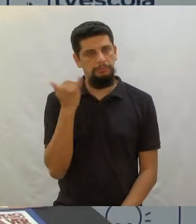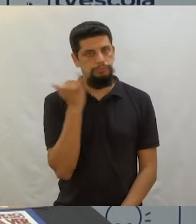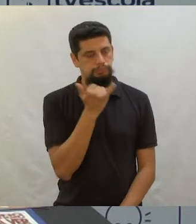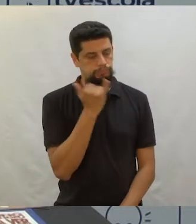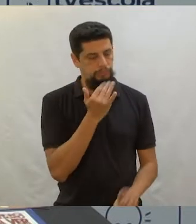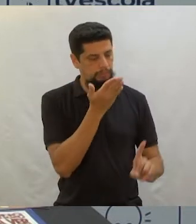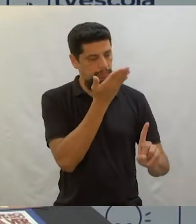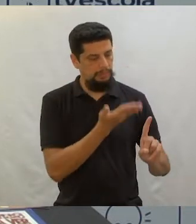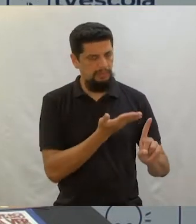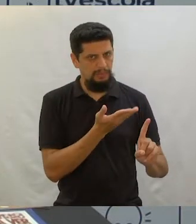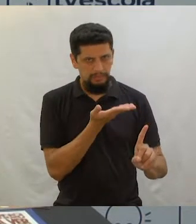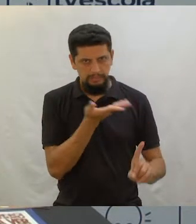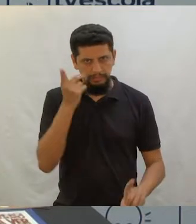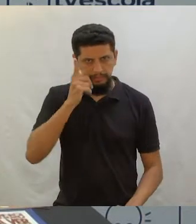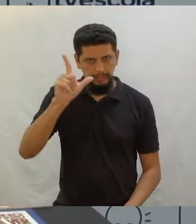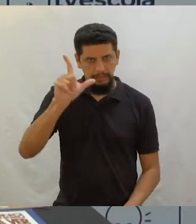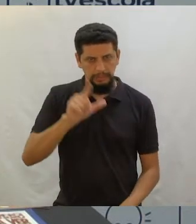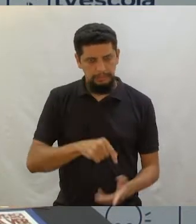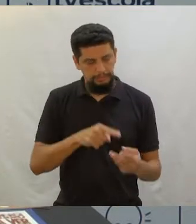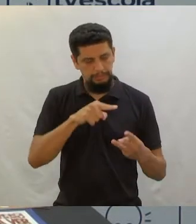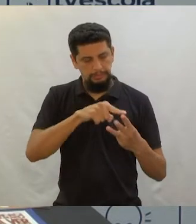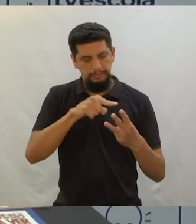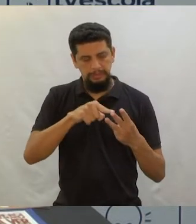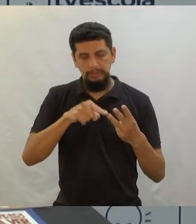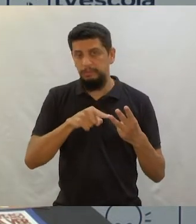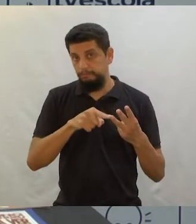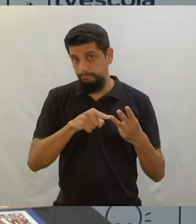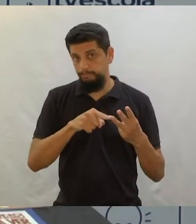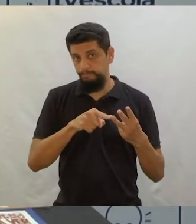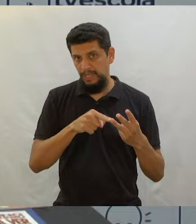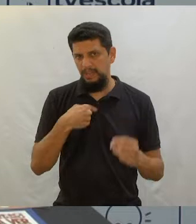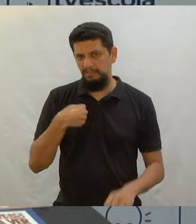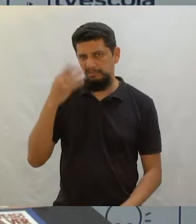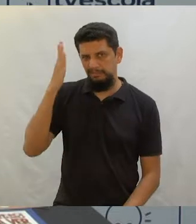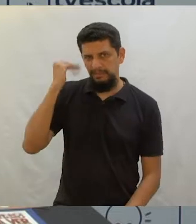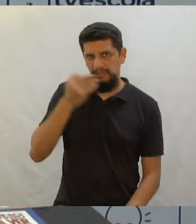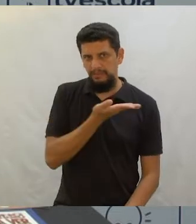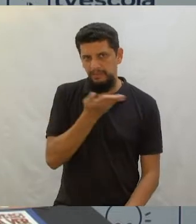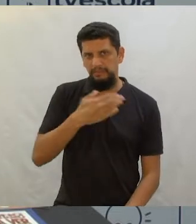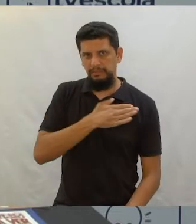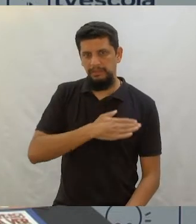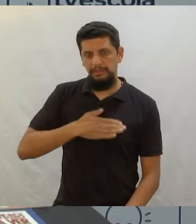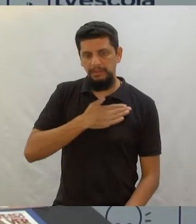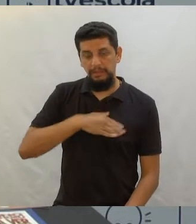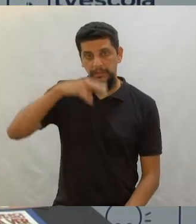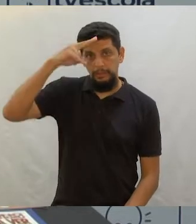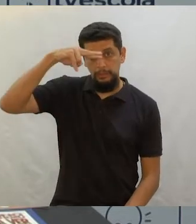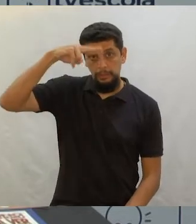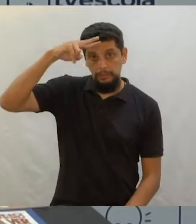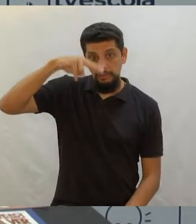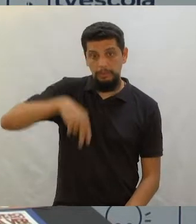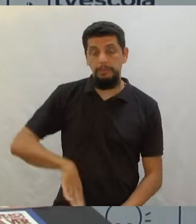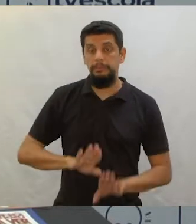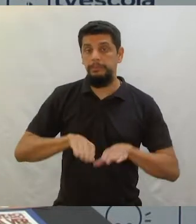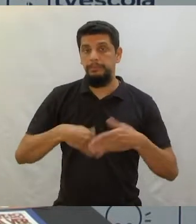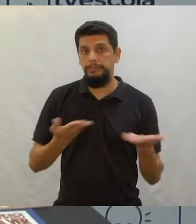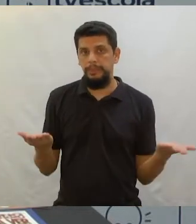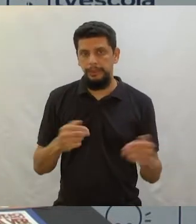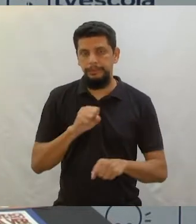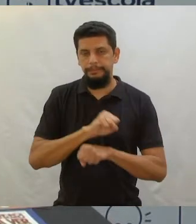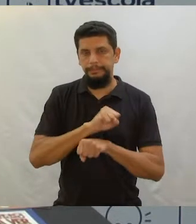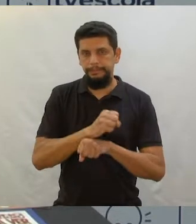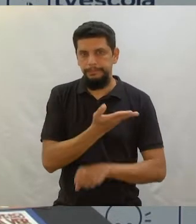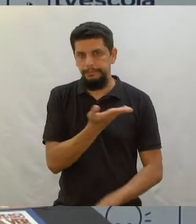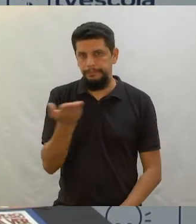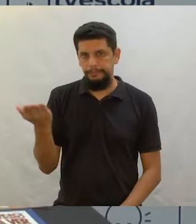ela te Contasse conseguiu listar três pelo menos eu sei que vocês gostam das histórias então